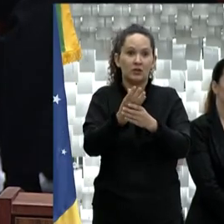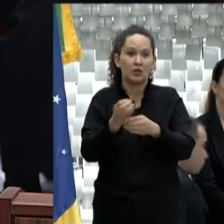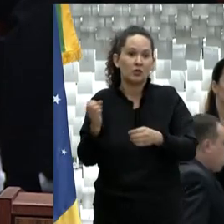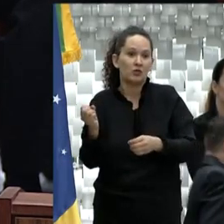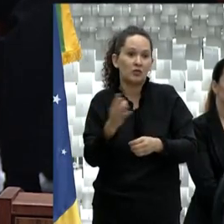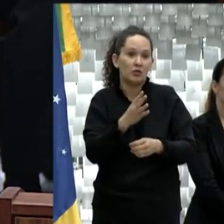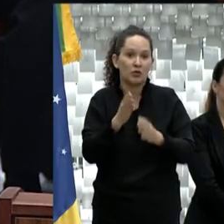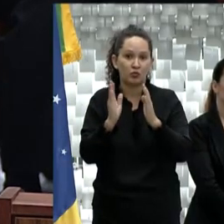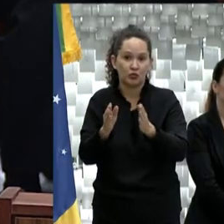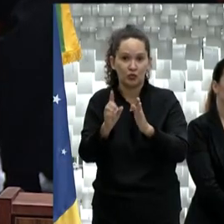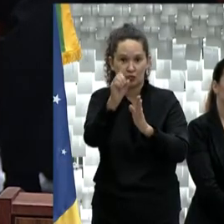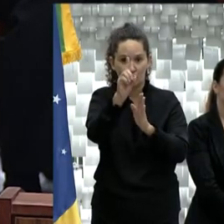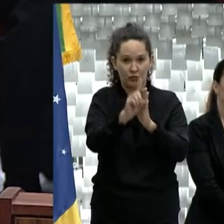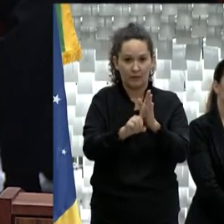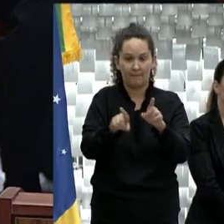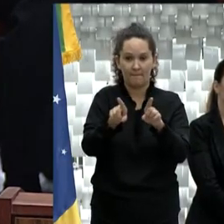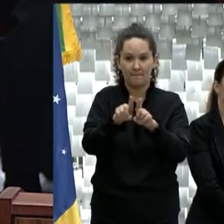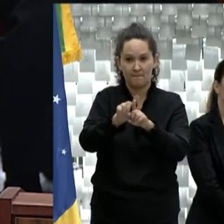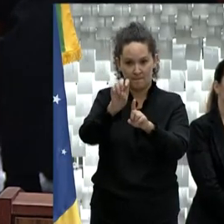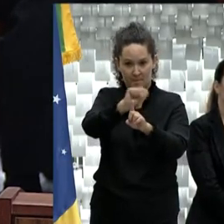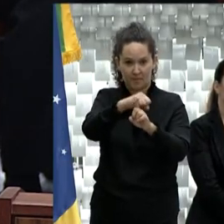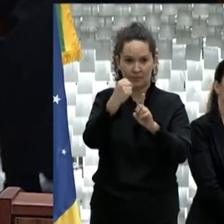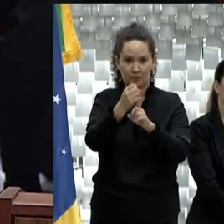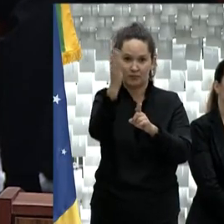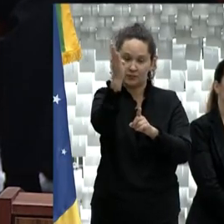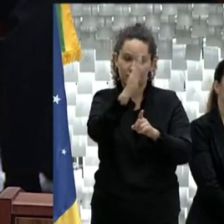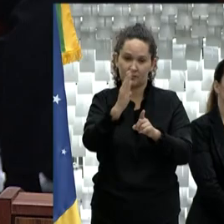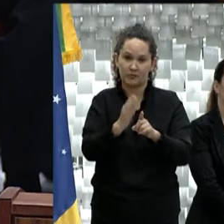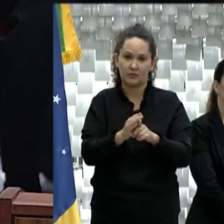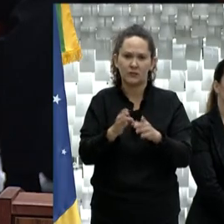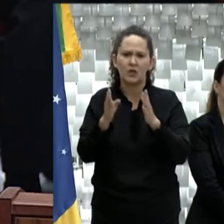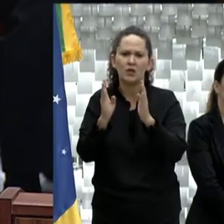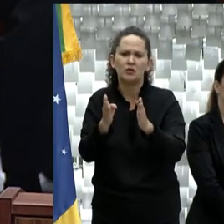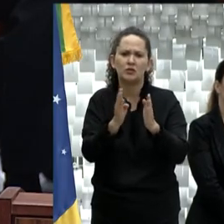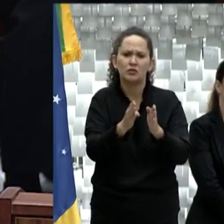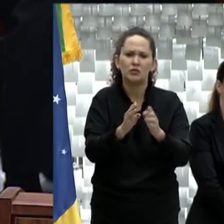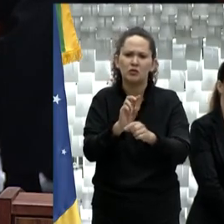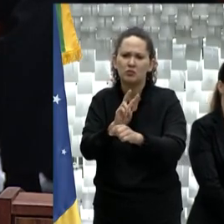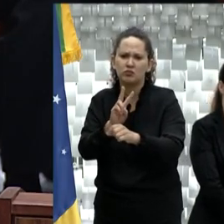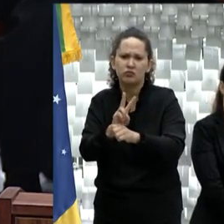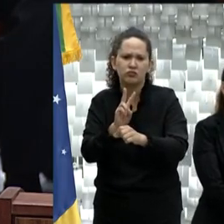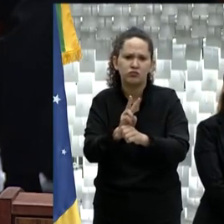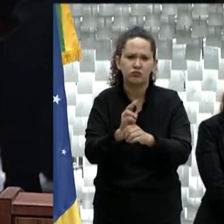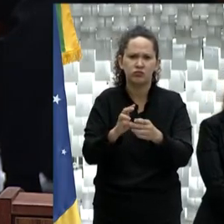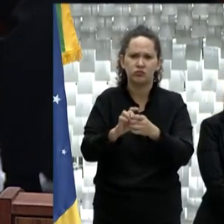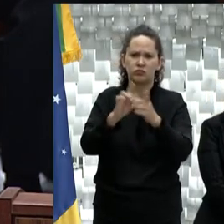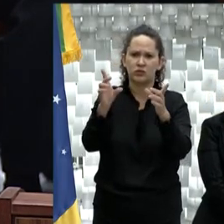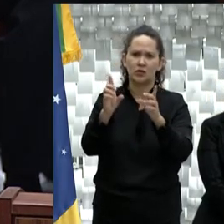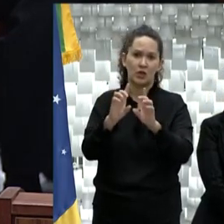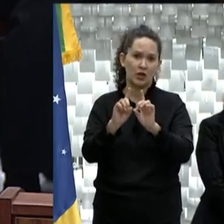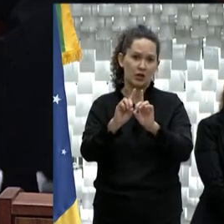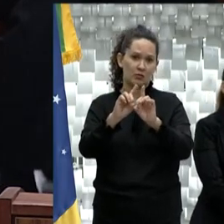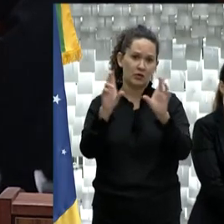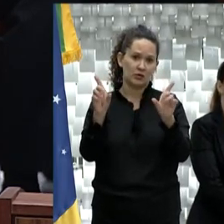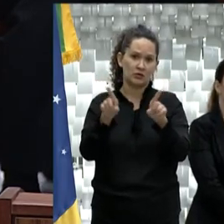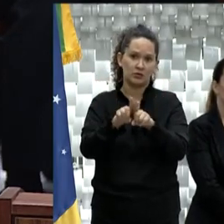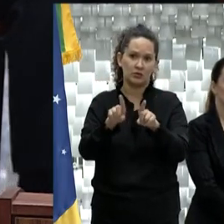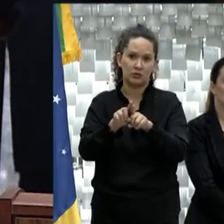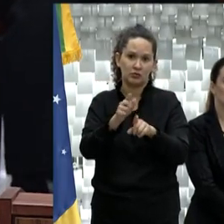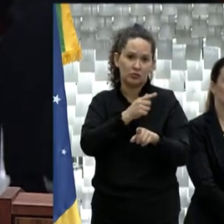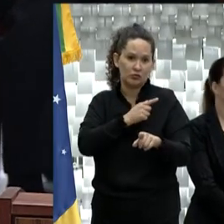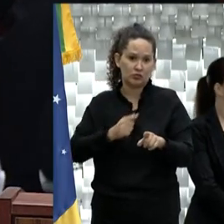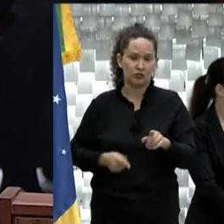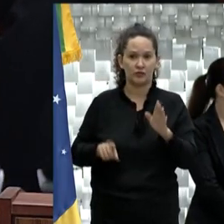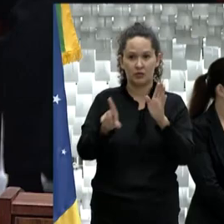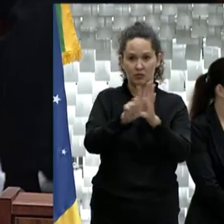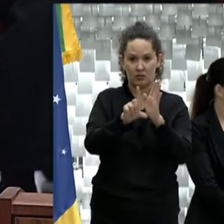tempo no direito e na sociedade brasileira. Tempo de defesa das liberdades e da democracia, de um governo de